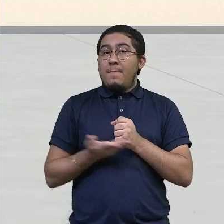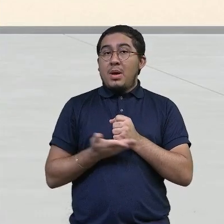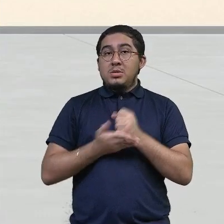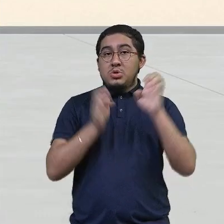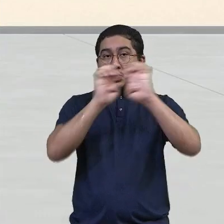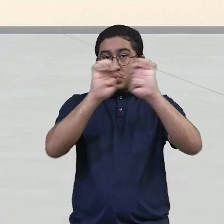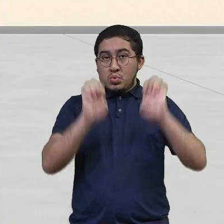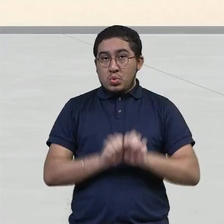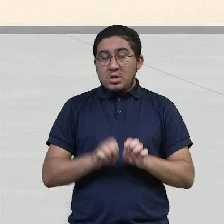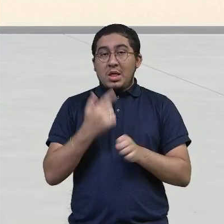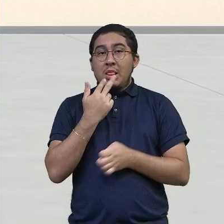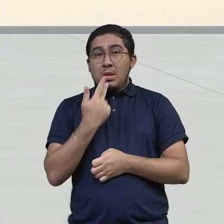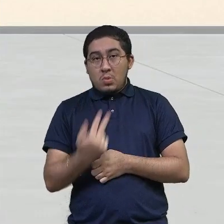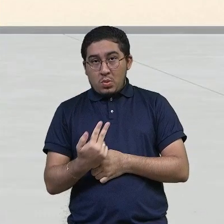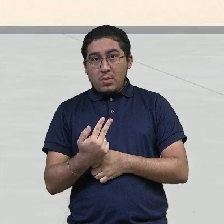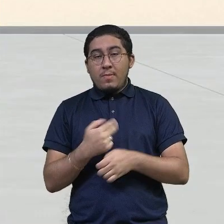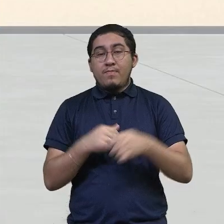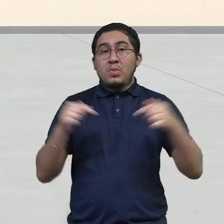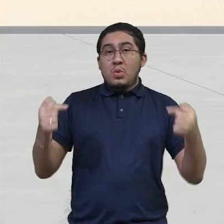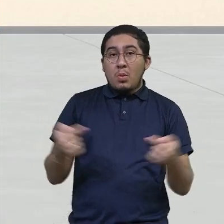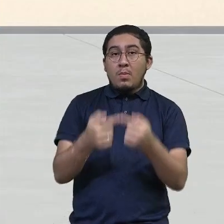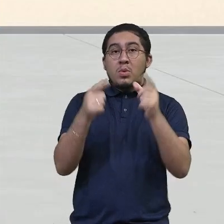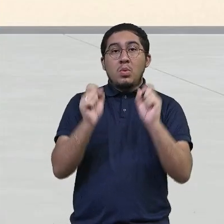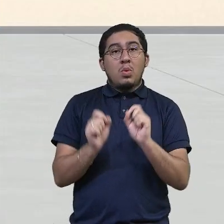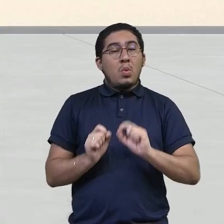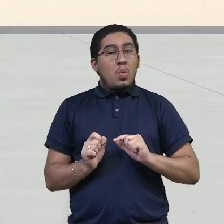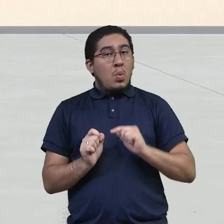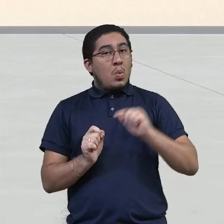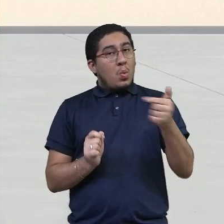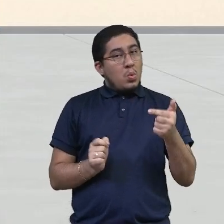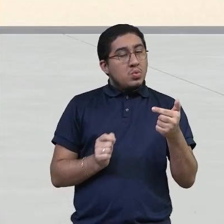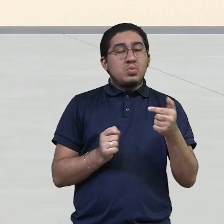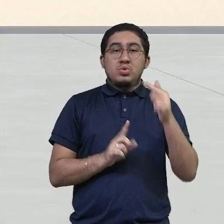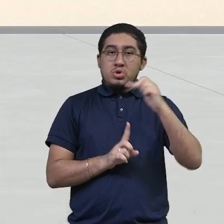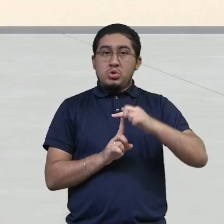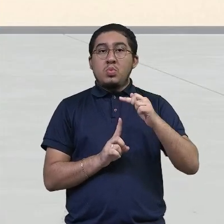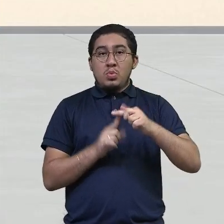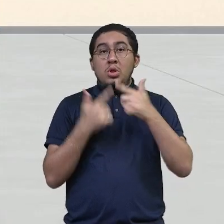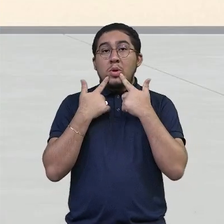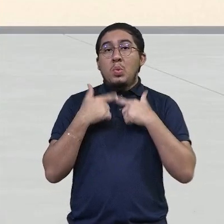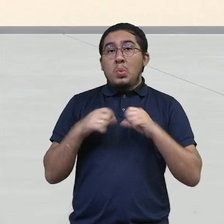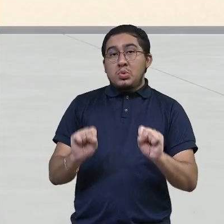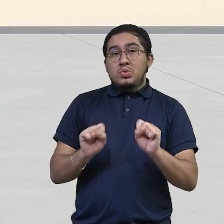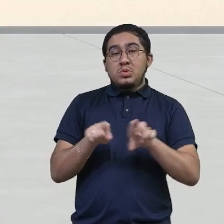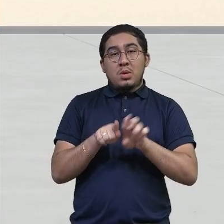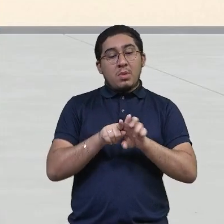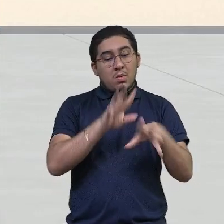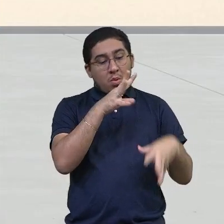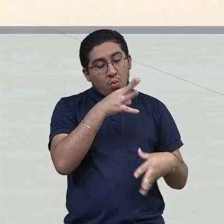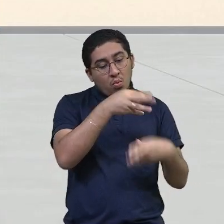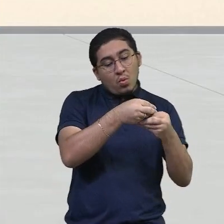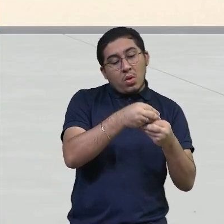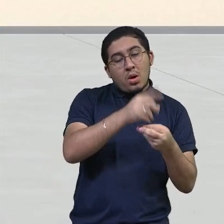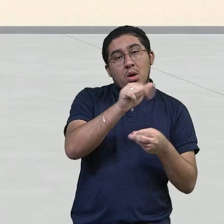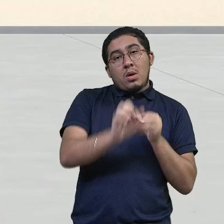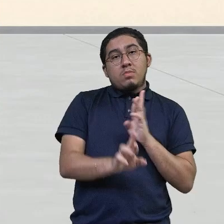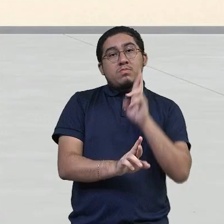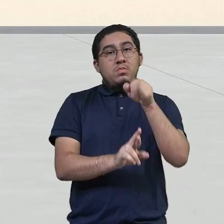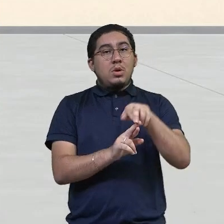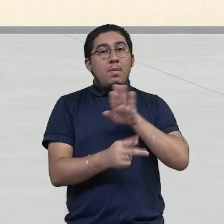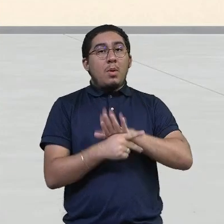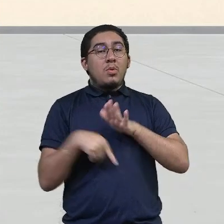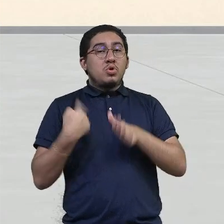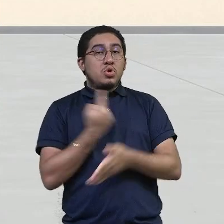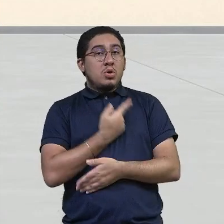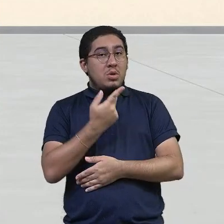latim, associado a outros itens linguísticos também que, somados, vão resultar nas nossas formas de falar, ou